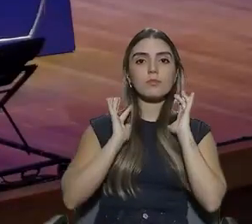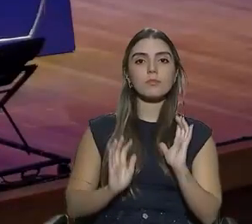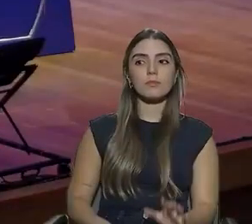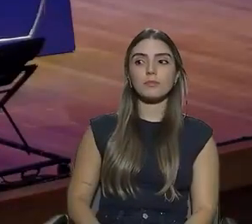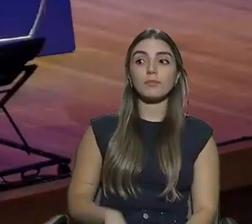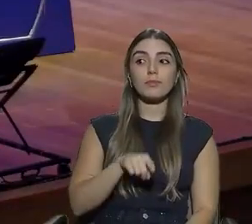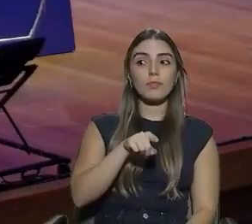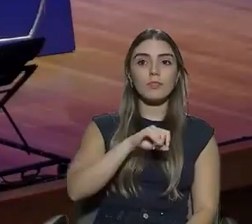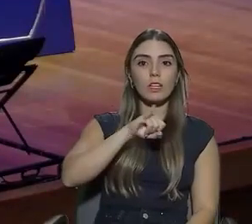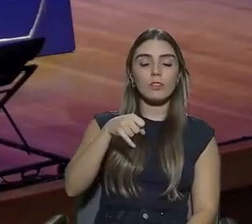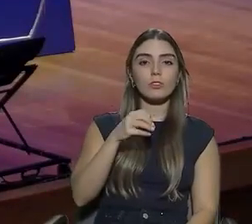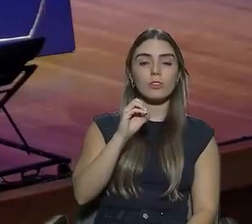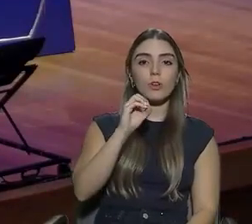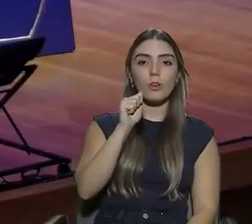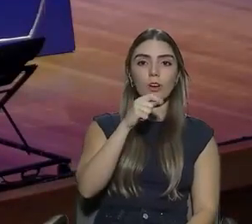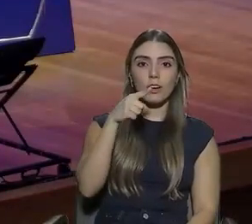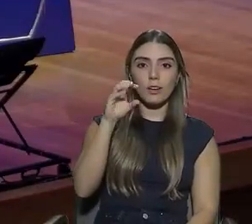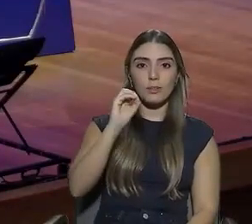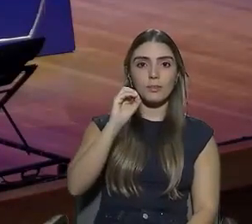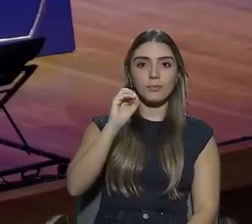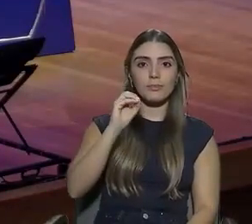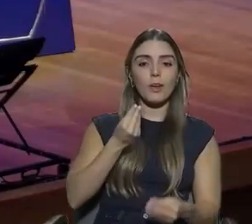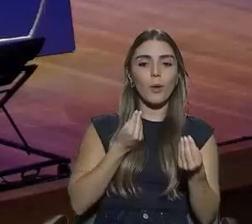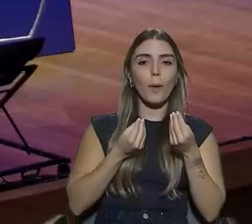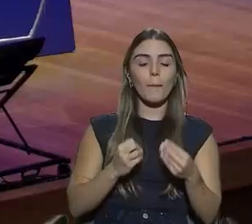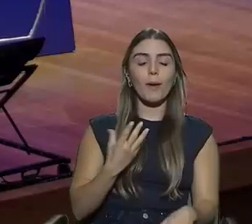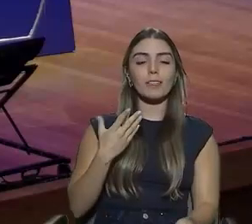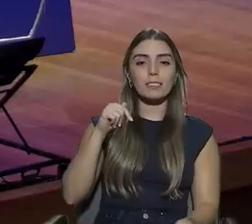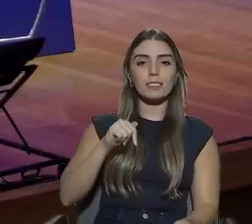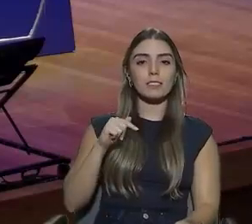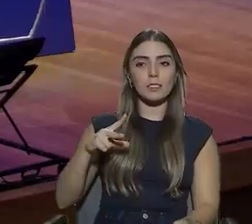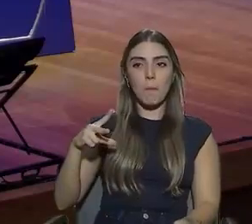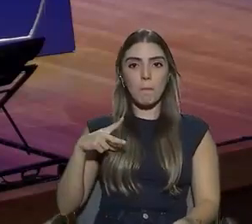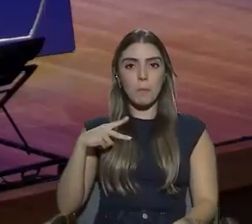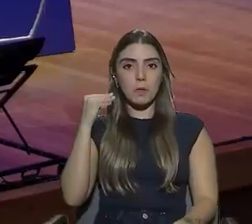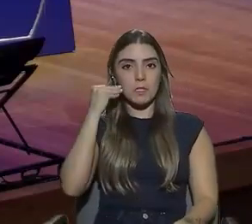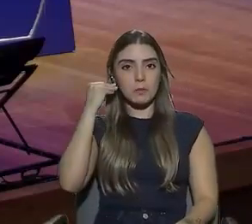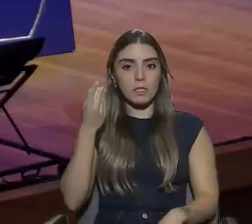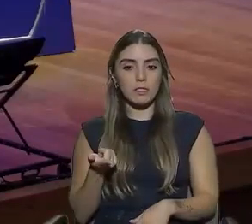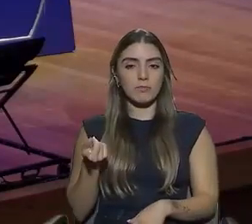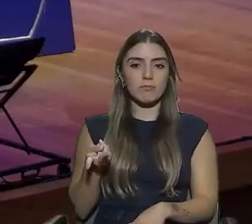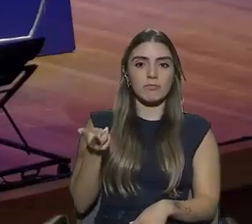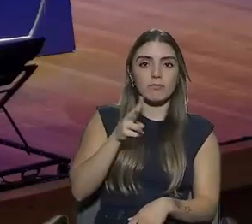E você, João? Como para você acontece essa passagem da experiência pessoal para o